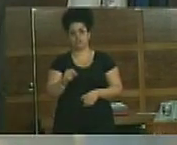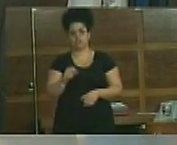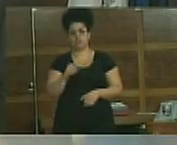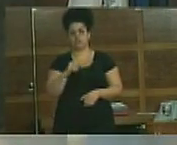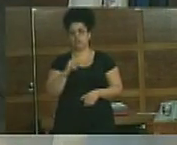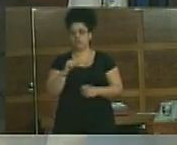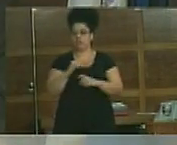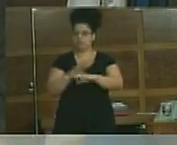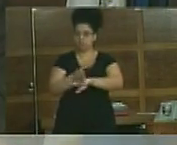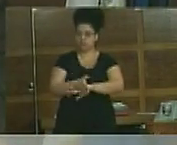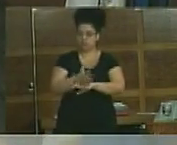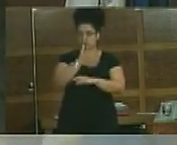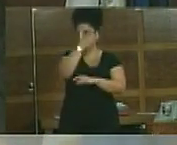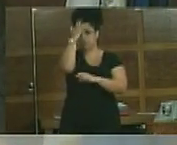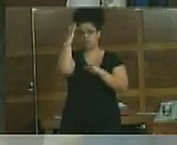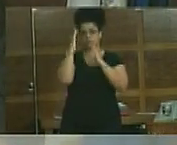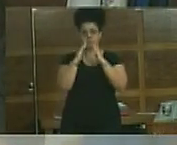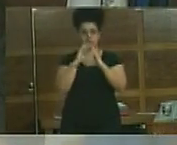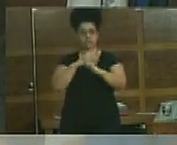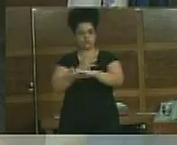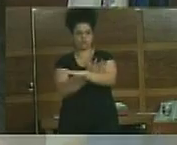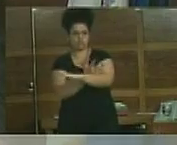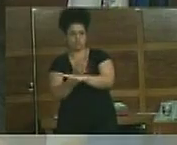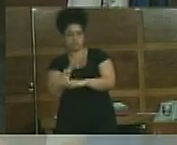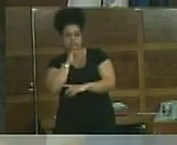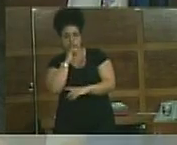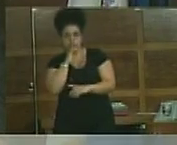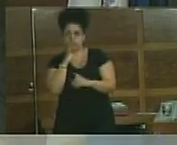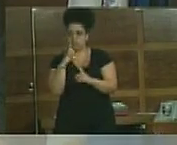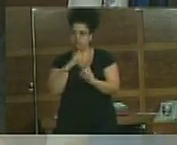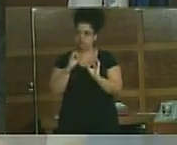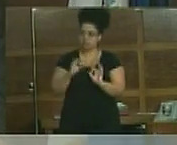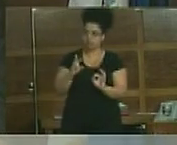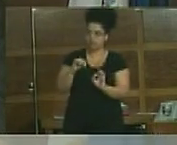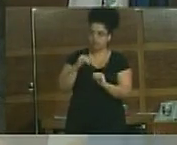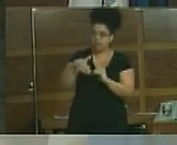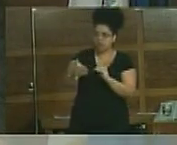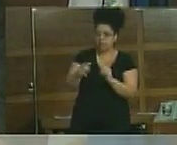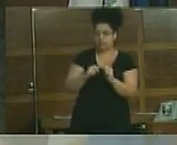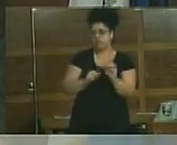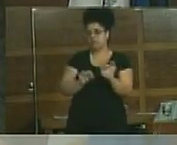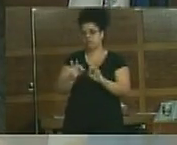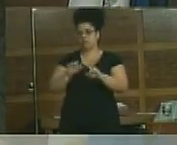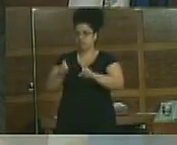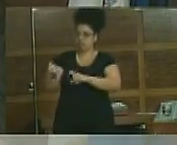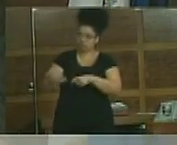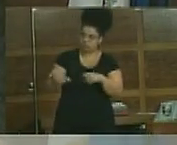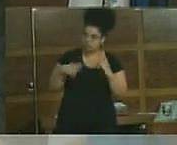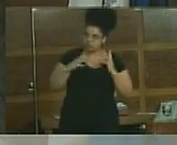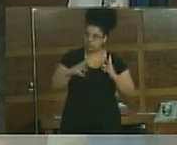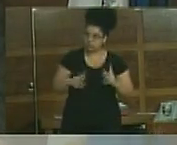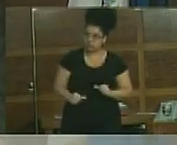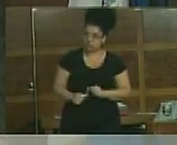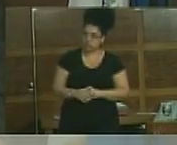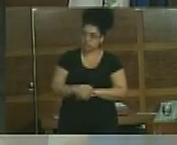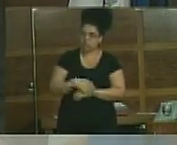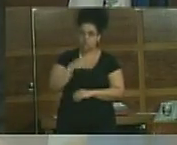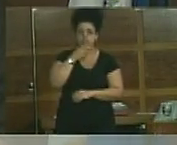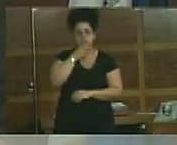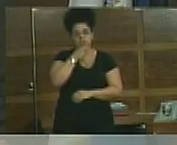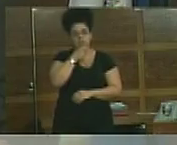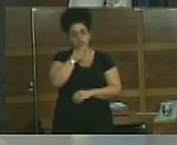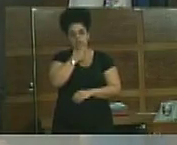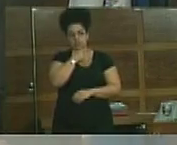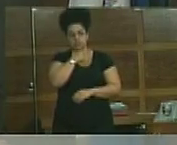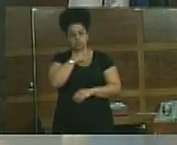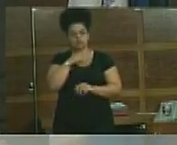então esse mato vem incomodando, eu tenho certeza absoluta que logo, logo vai estar sendo feito também, como outras indicações. A outra